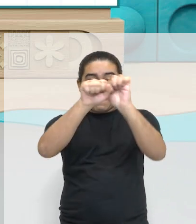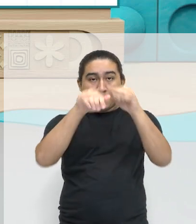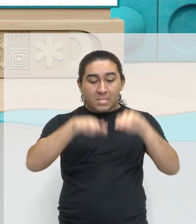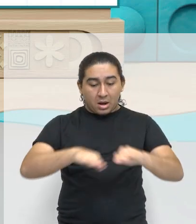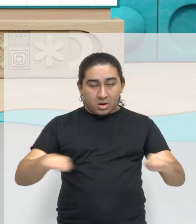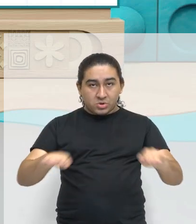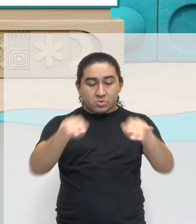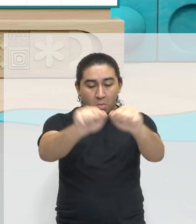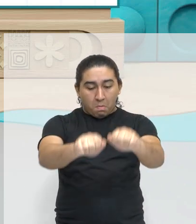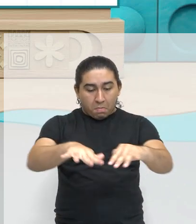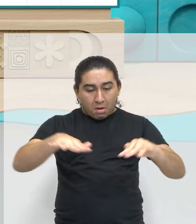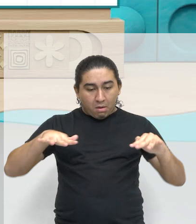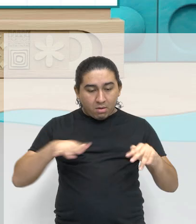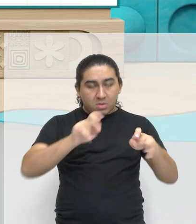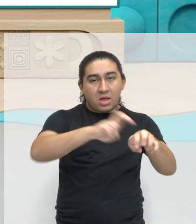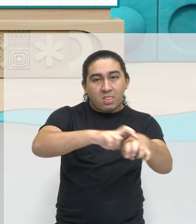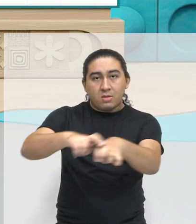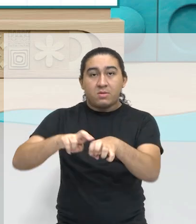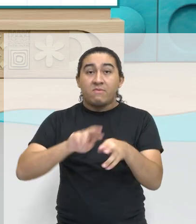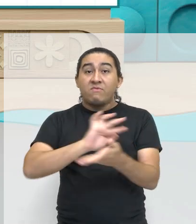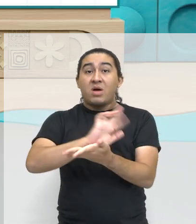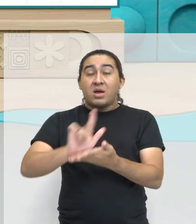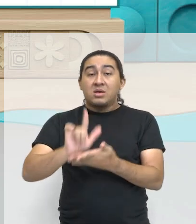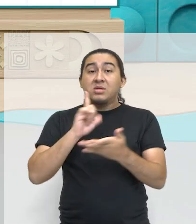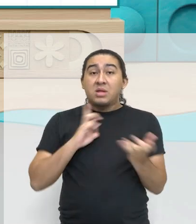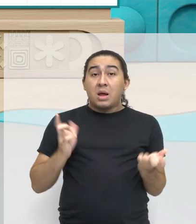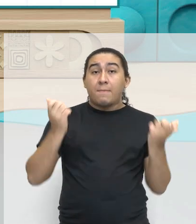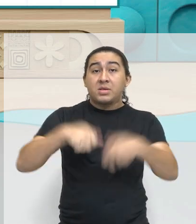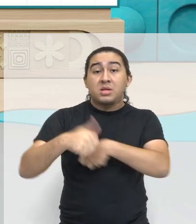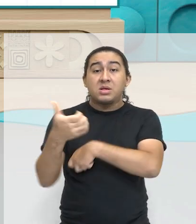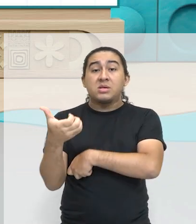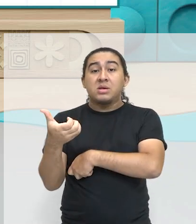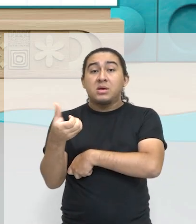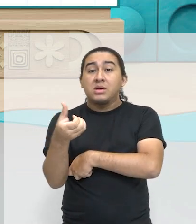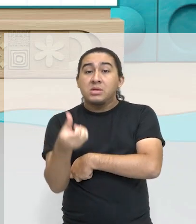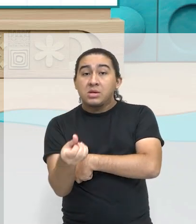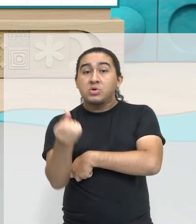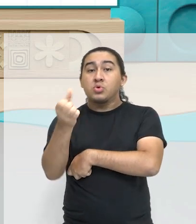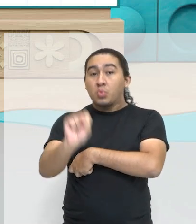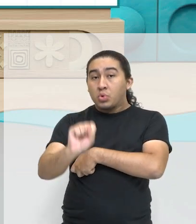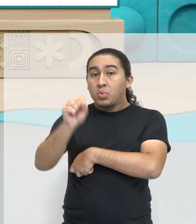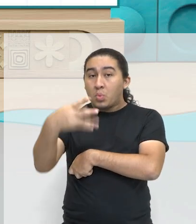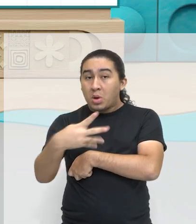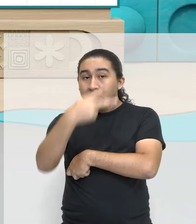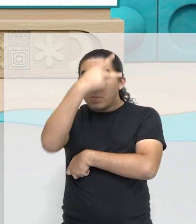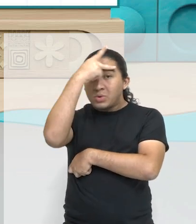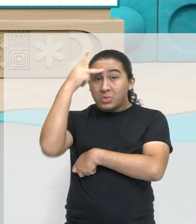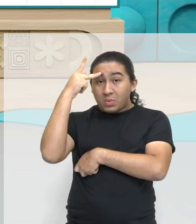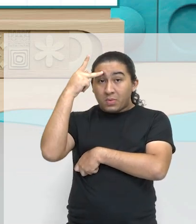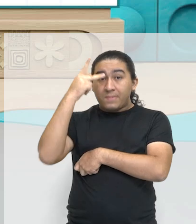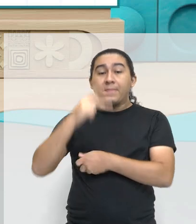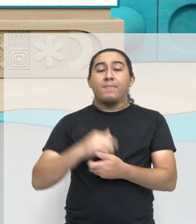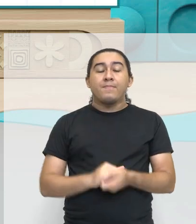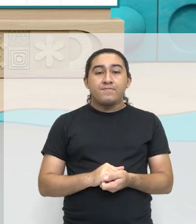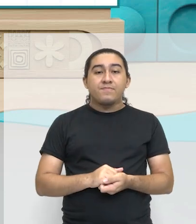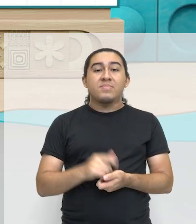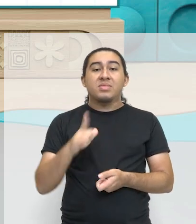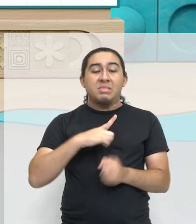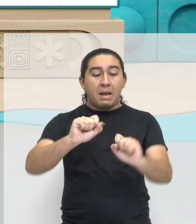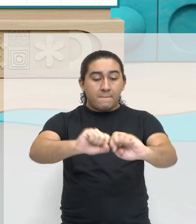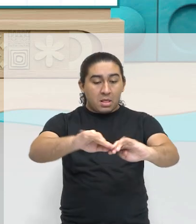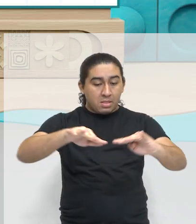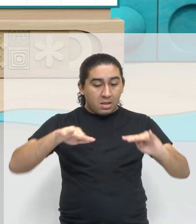parte frontal e os camarotes ficam nas laterais. Então, o salão de espetáculos tem a capacidade para